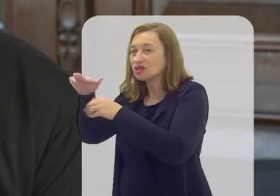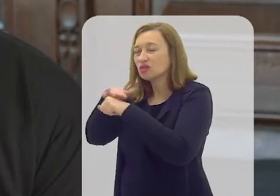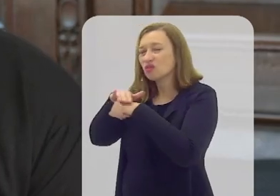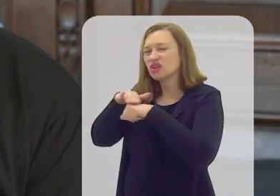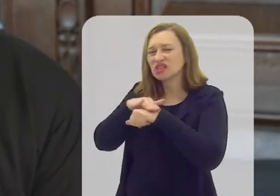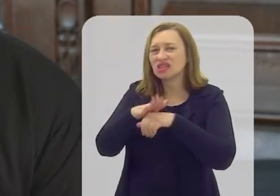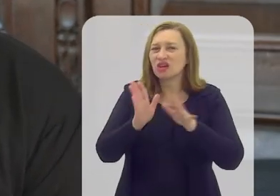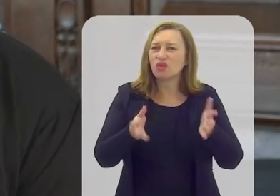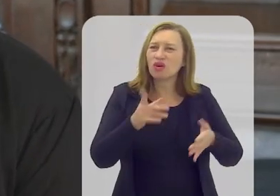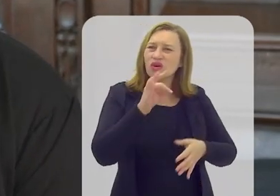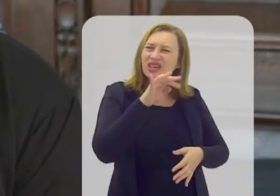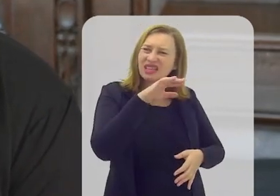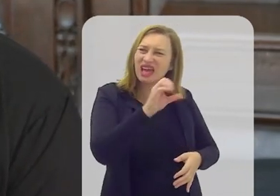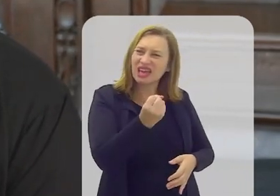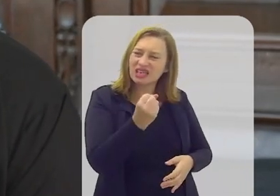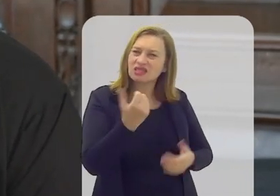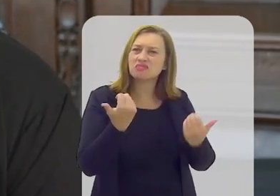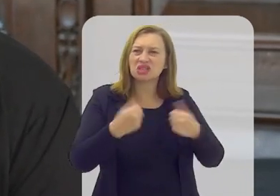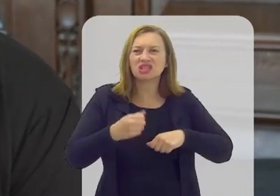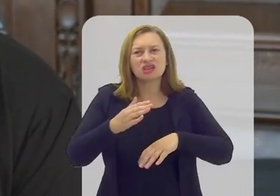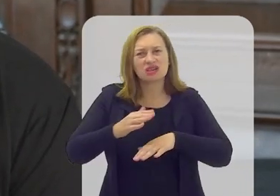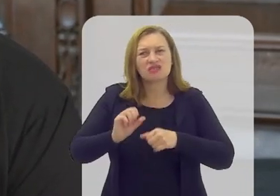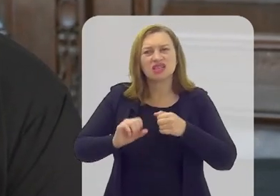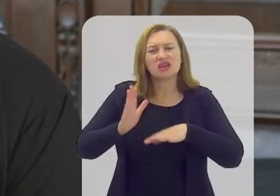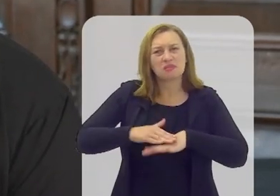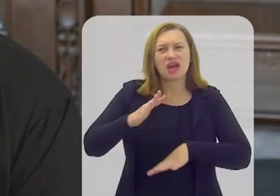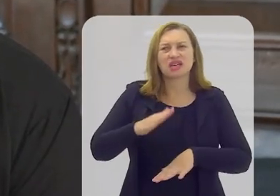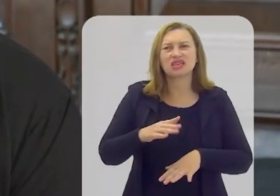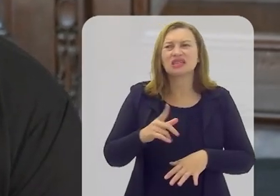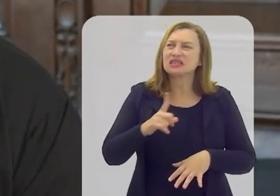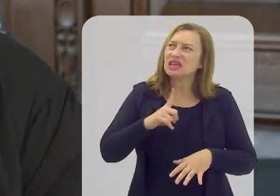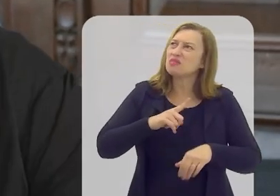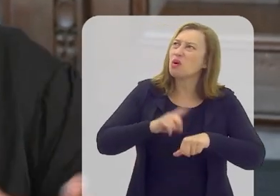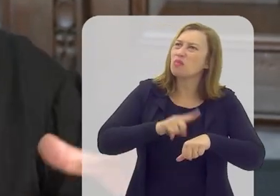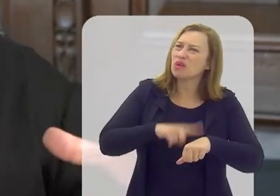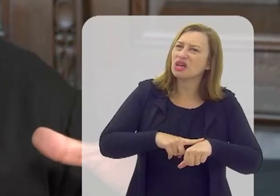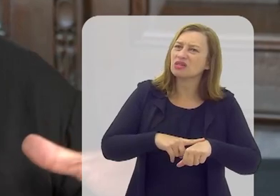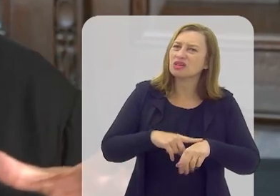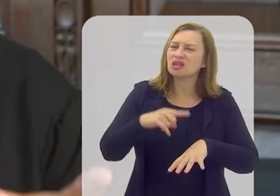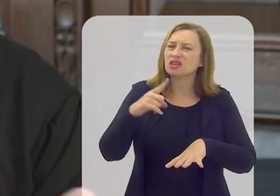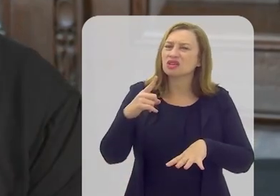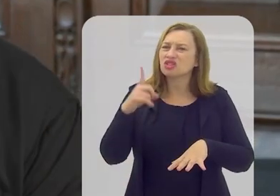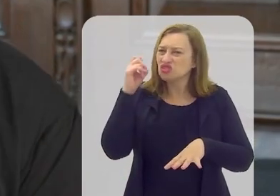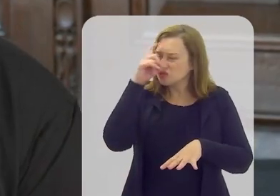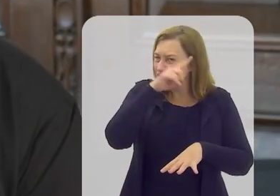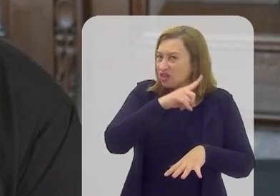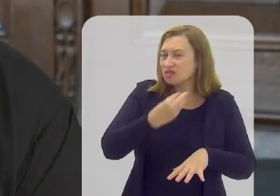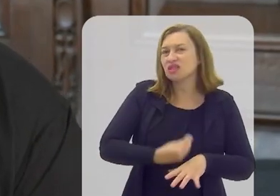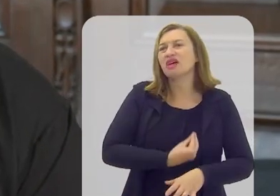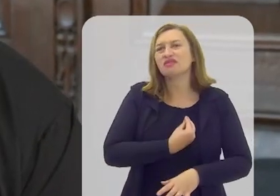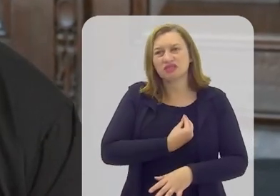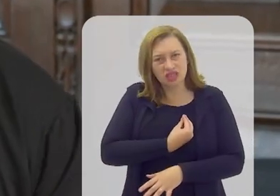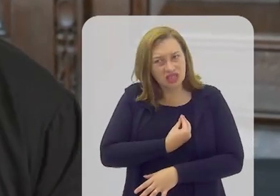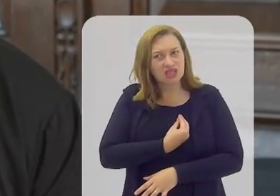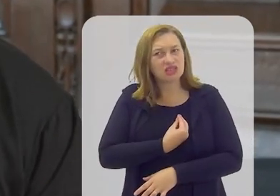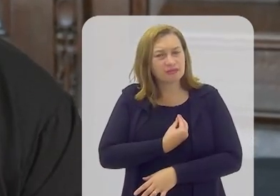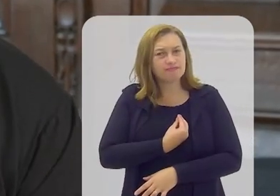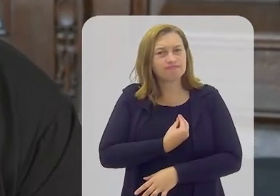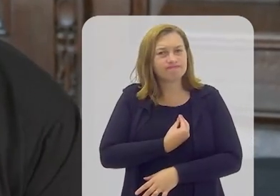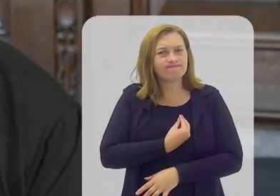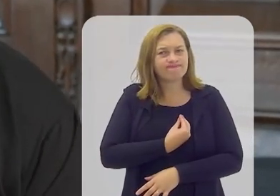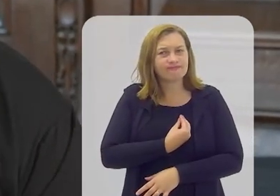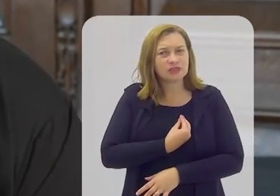E batendo um papo aqui com a Thaís, a gente precisa fazer isso mais vezes, que tem hora que a vida ela te coloca em umas encruzilhadas, ela